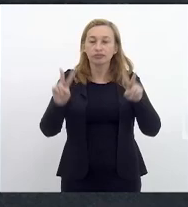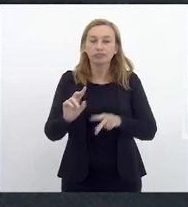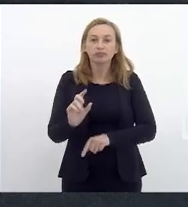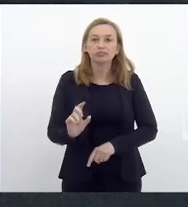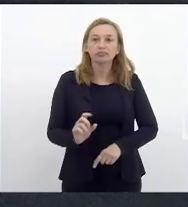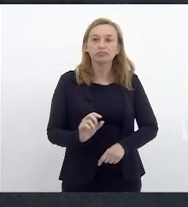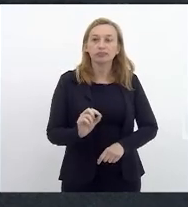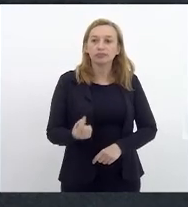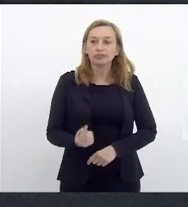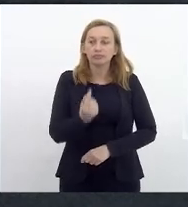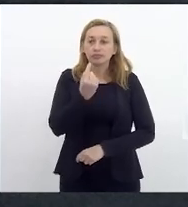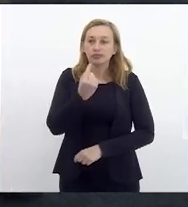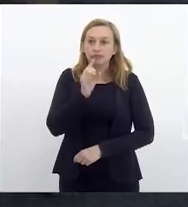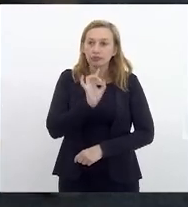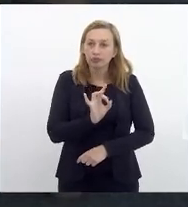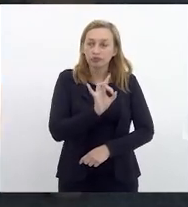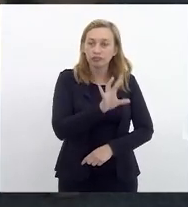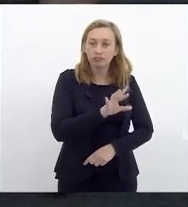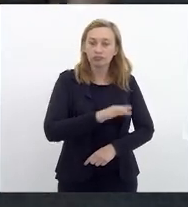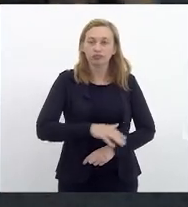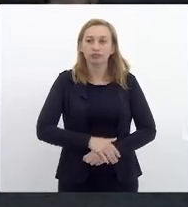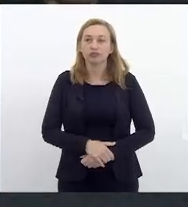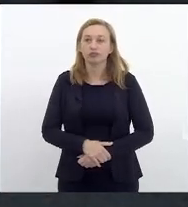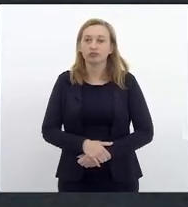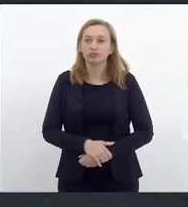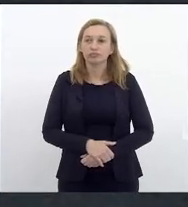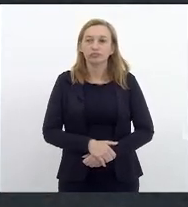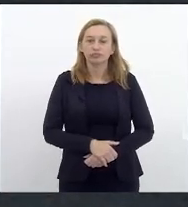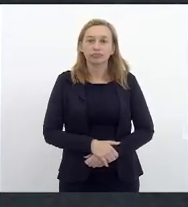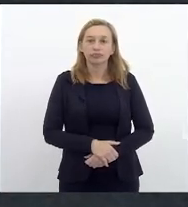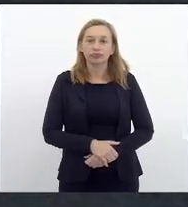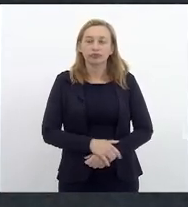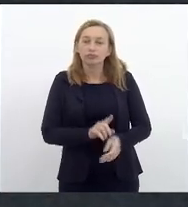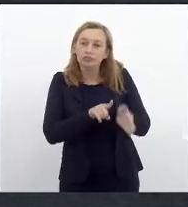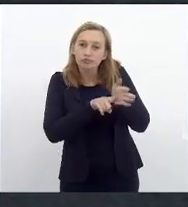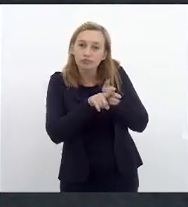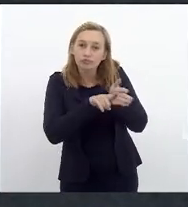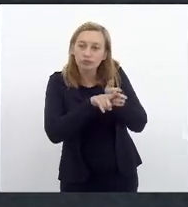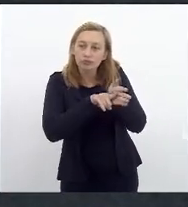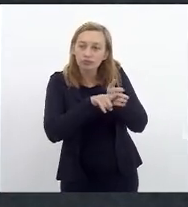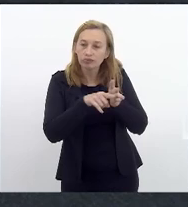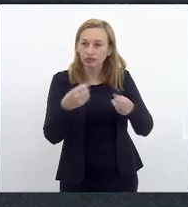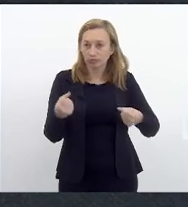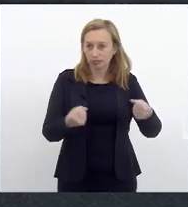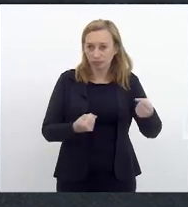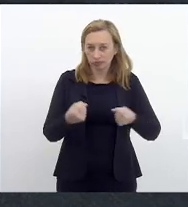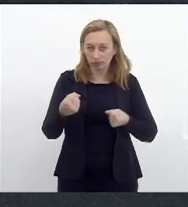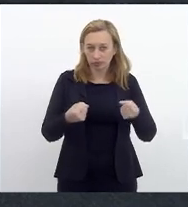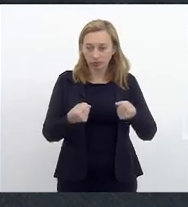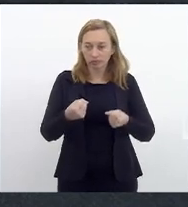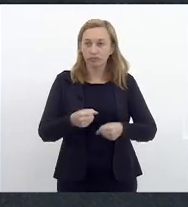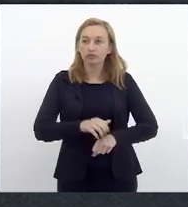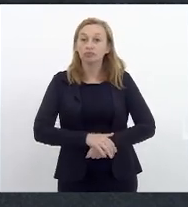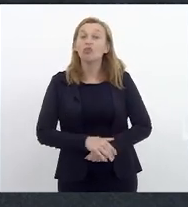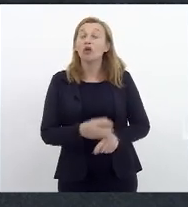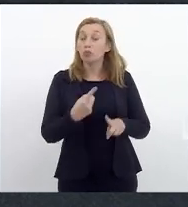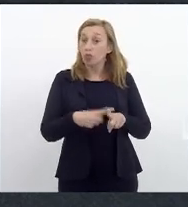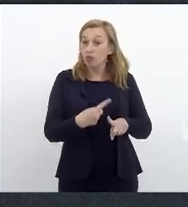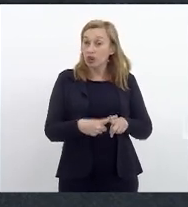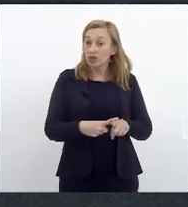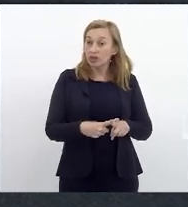única e exclusivamente as vistorias veiculares. Porque se a gente